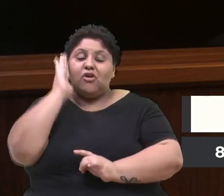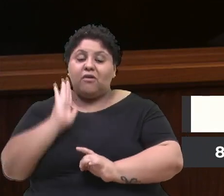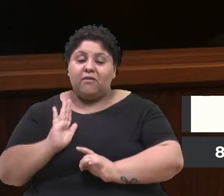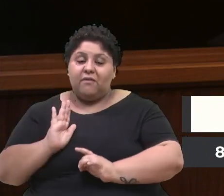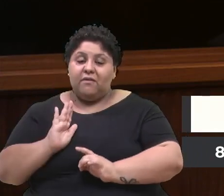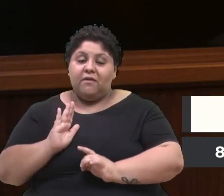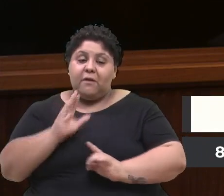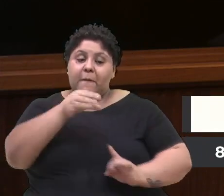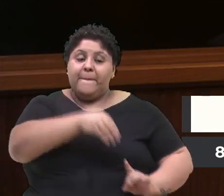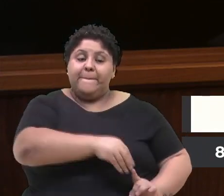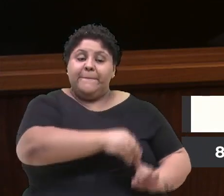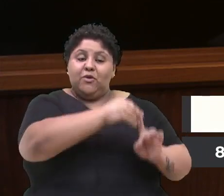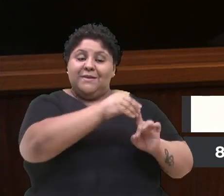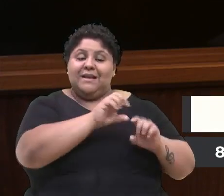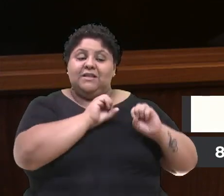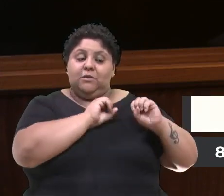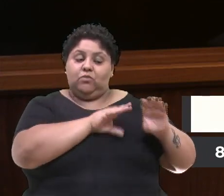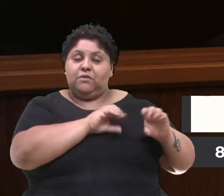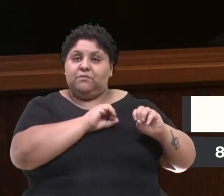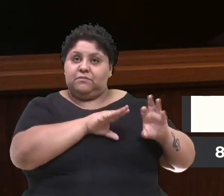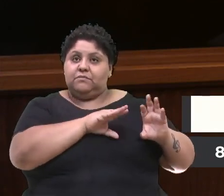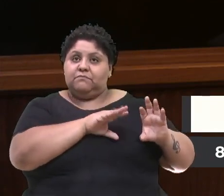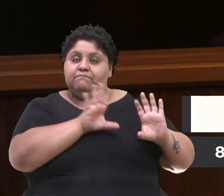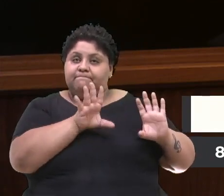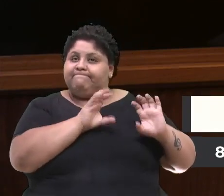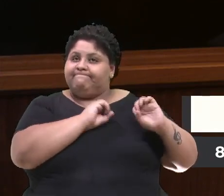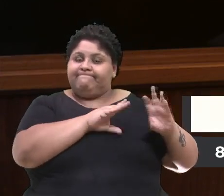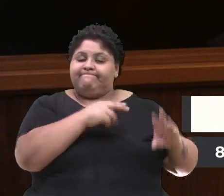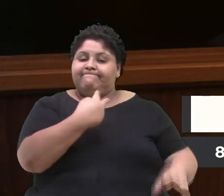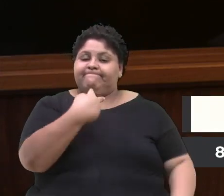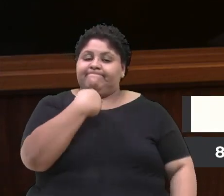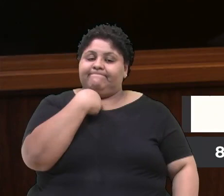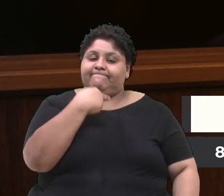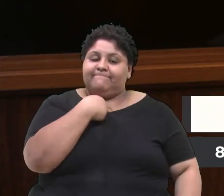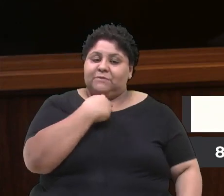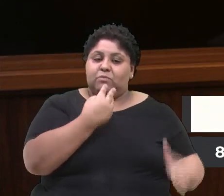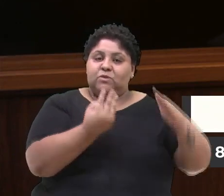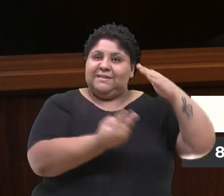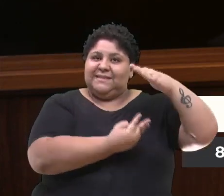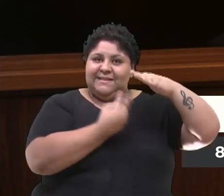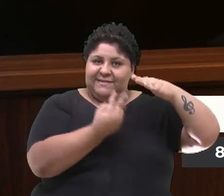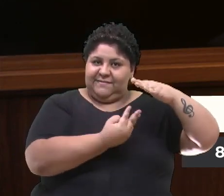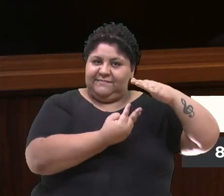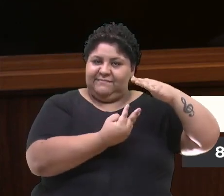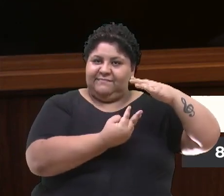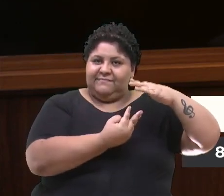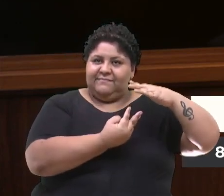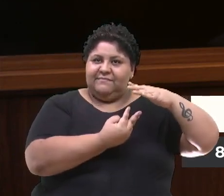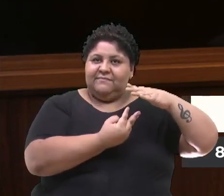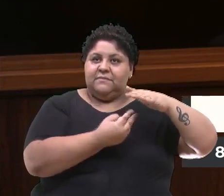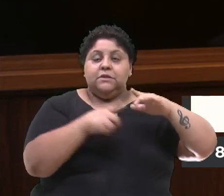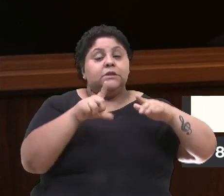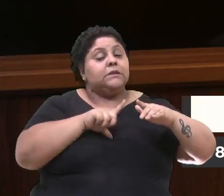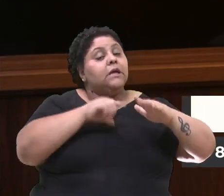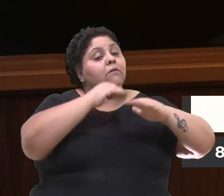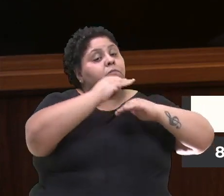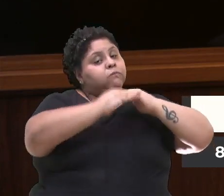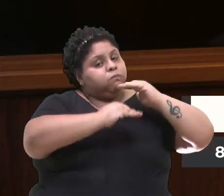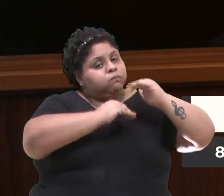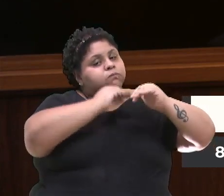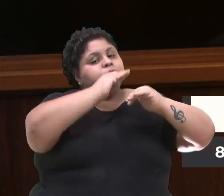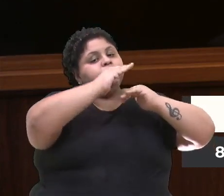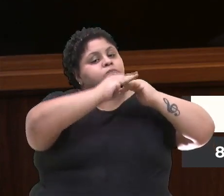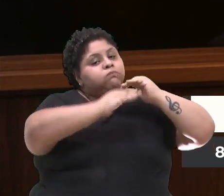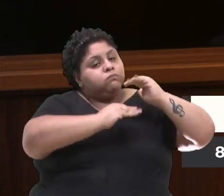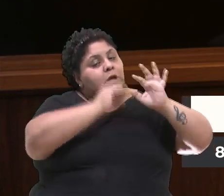da educação, a educação não pode ser terceirizada. A construção, a